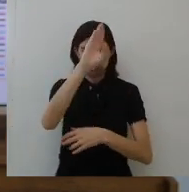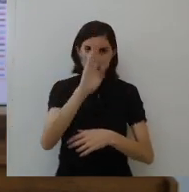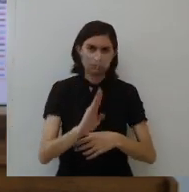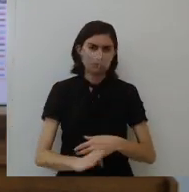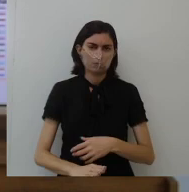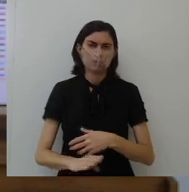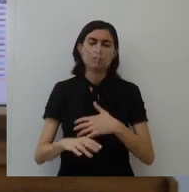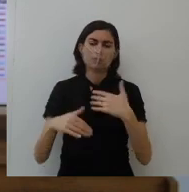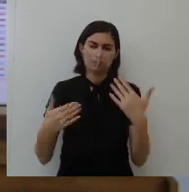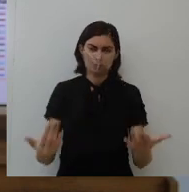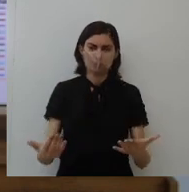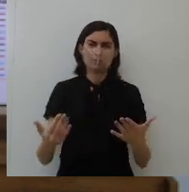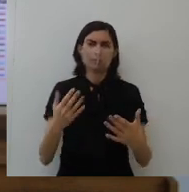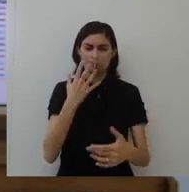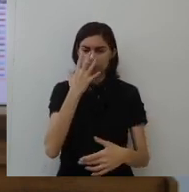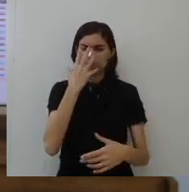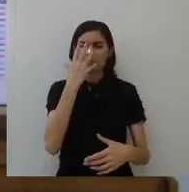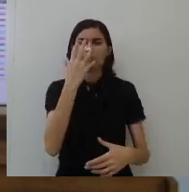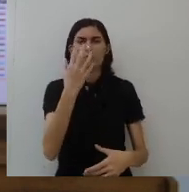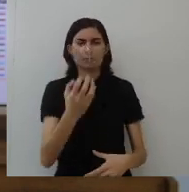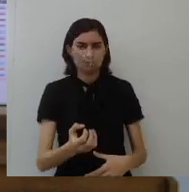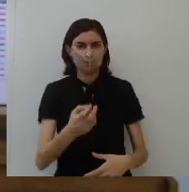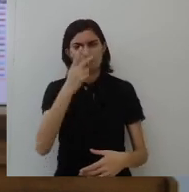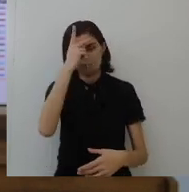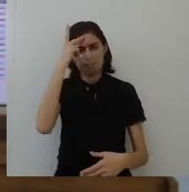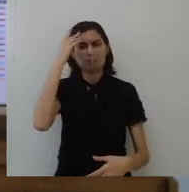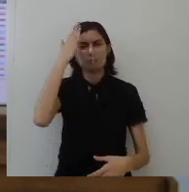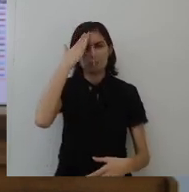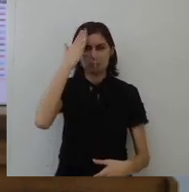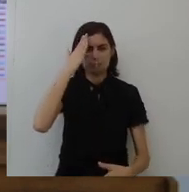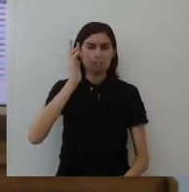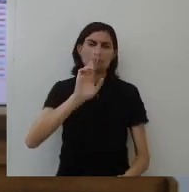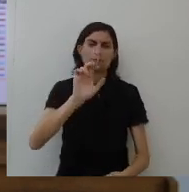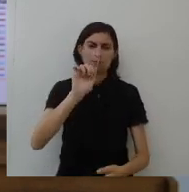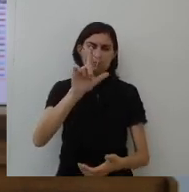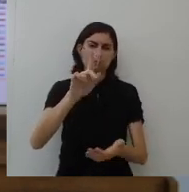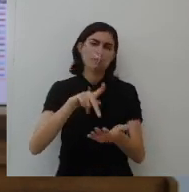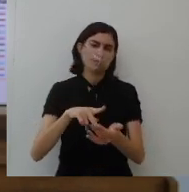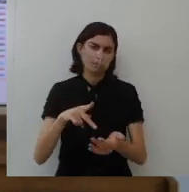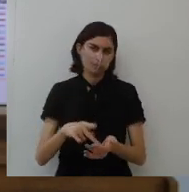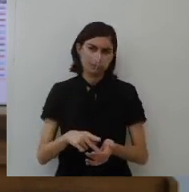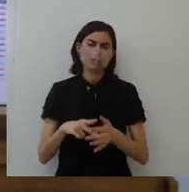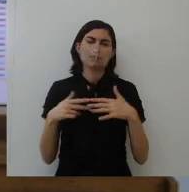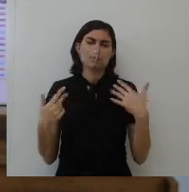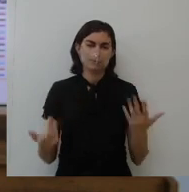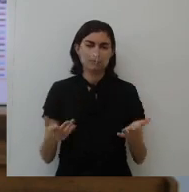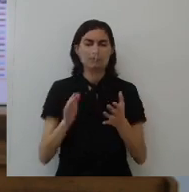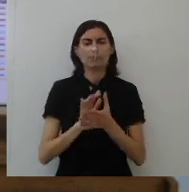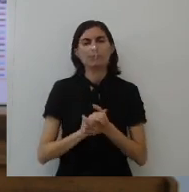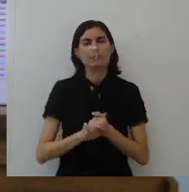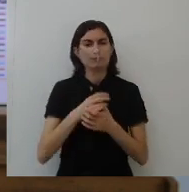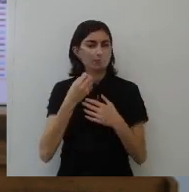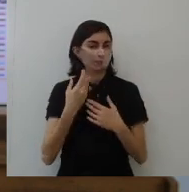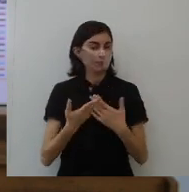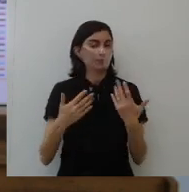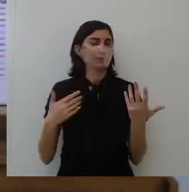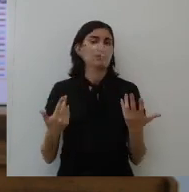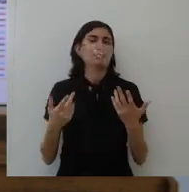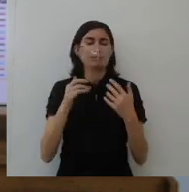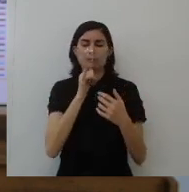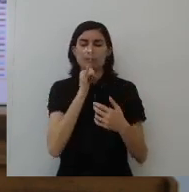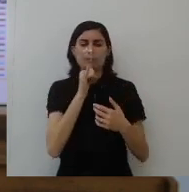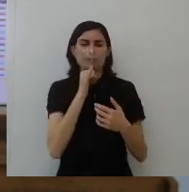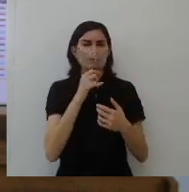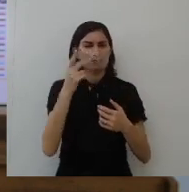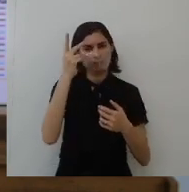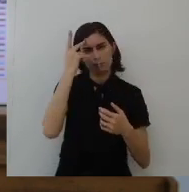Brasil, é uma atração que todo mundo sabe que é real, né? É fato isso, tá bom? Então, por exemplo,